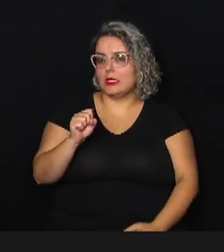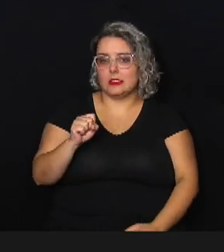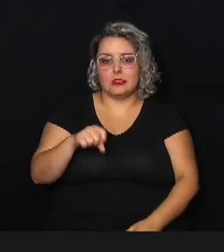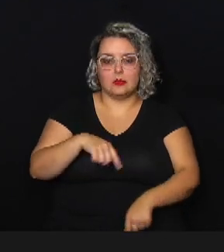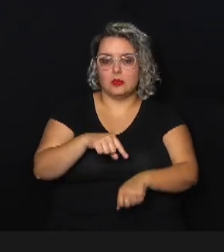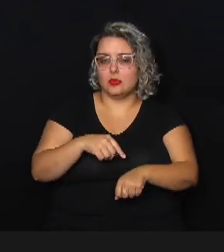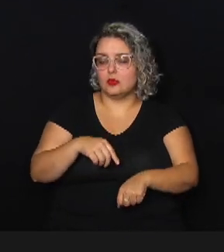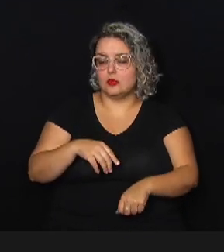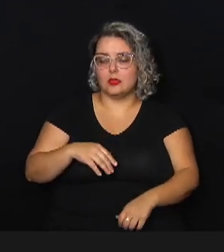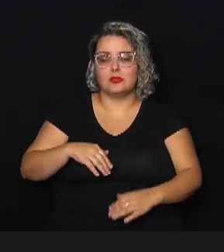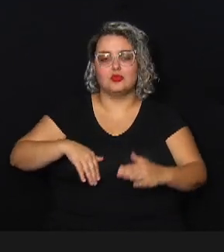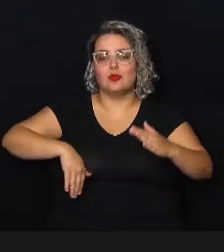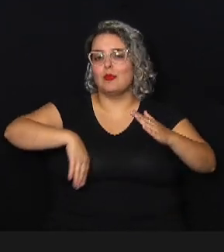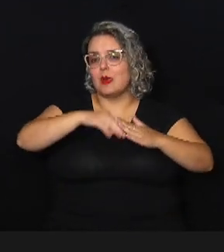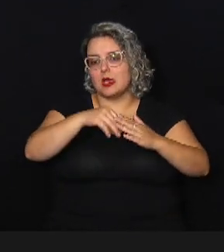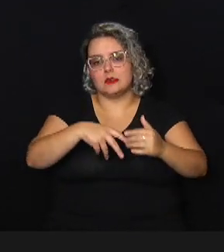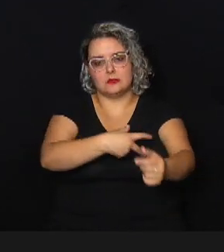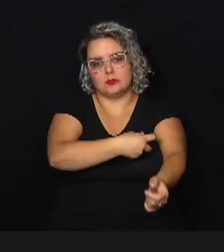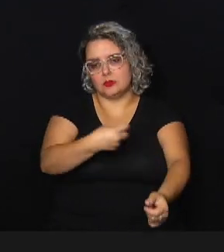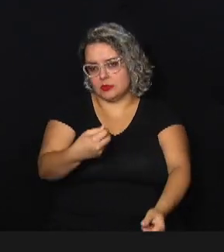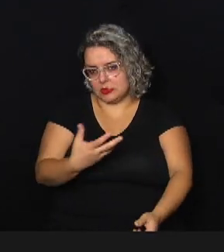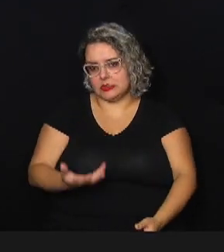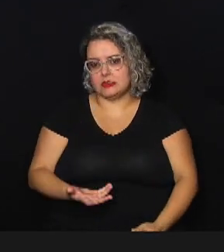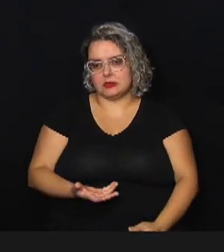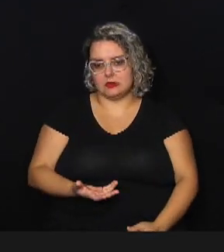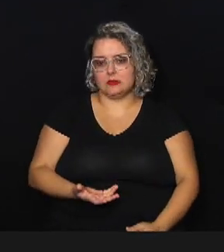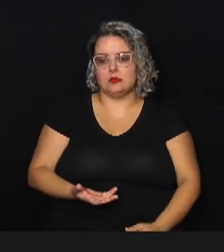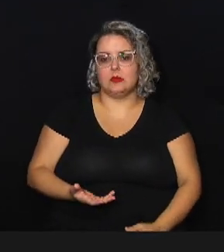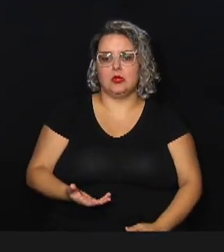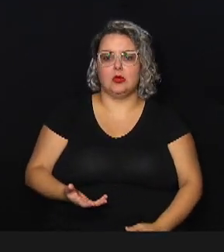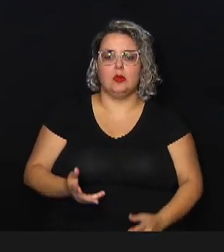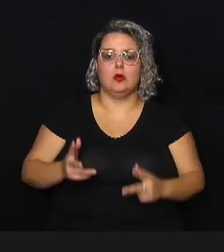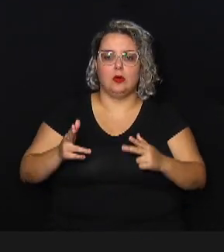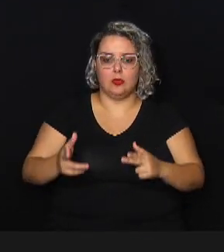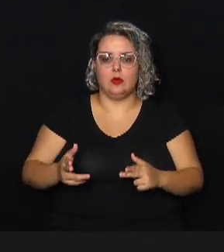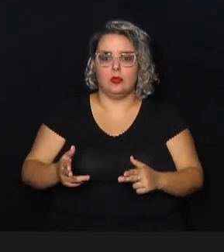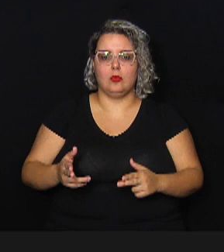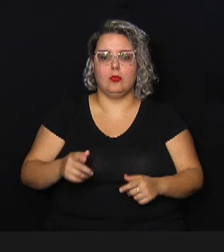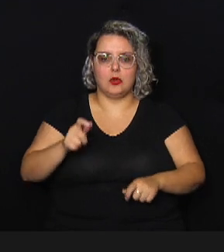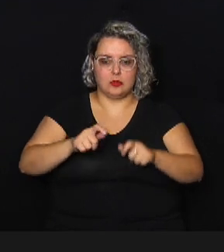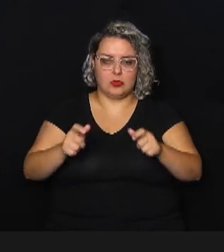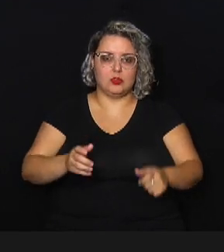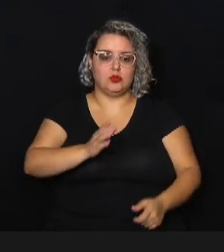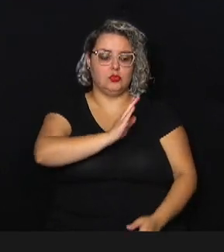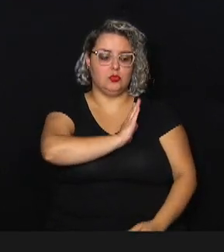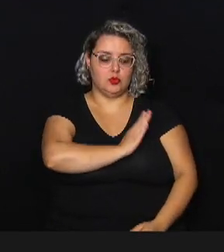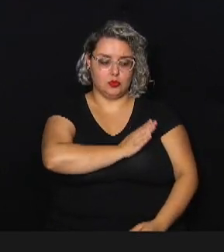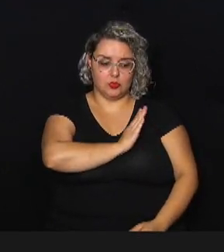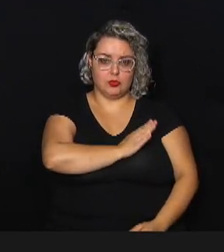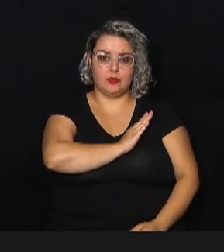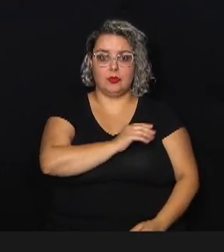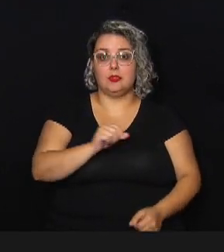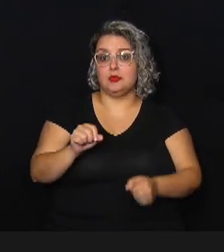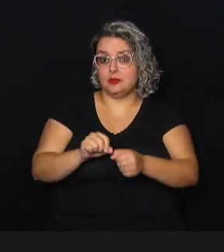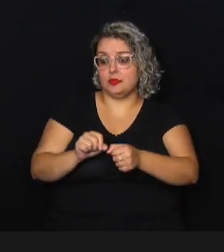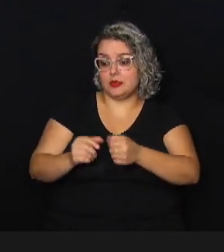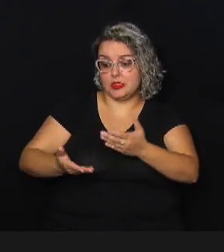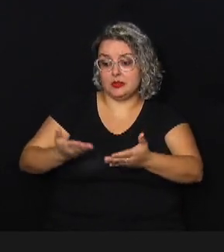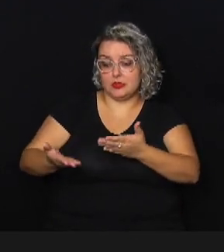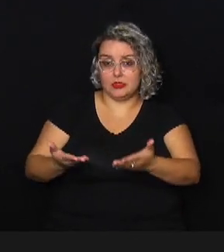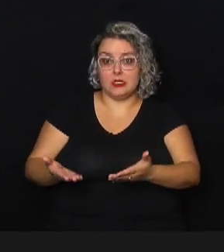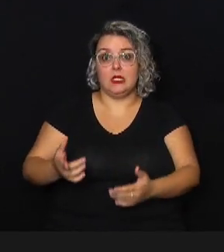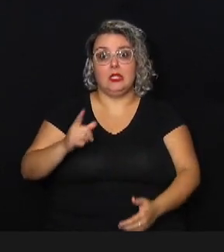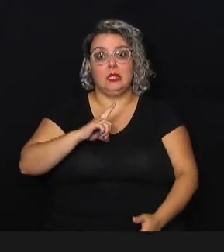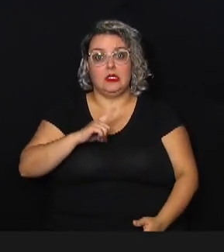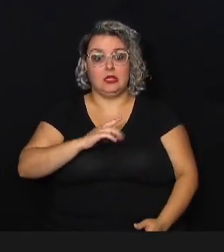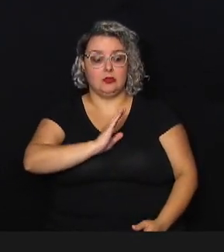como os cardiologistas brincam que no infarto, o tempo em que você fazer o diagnóstico e fazer o tratamento é importante, na